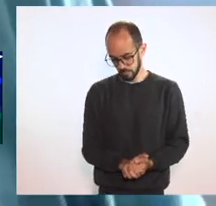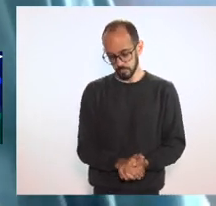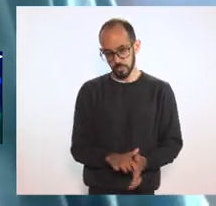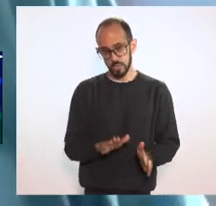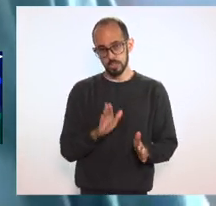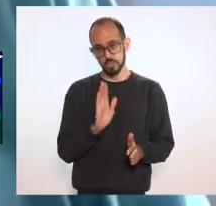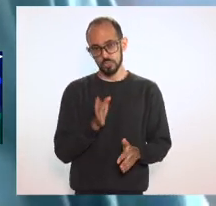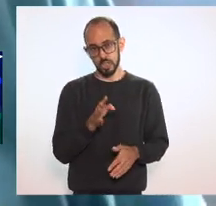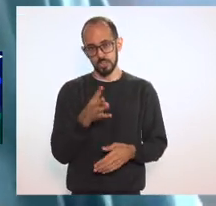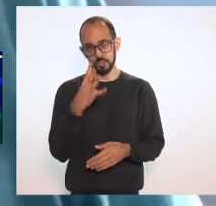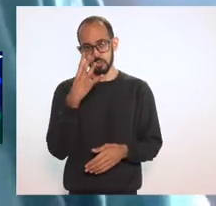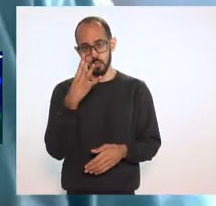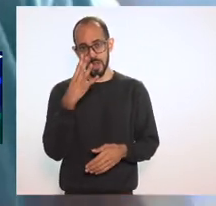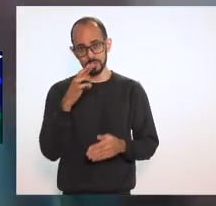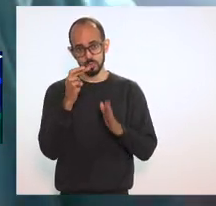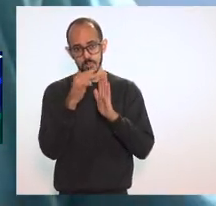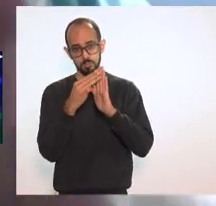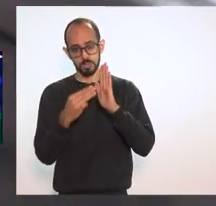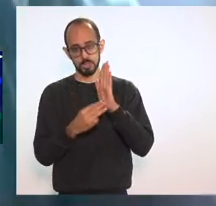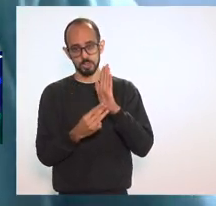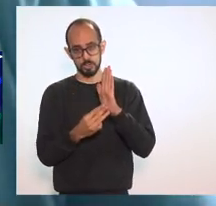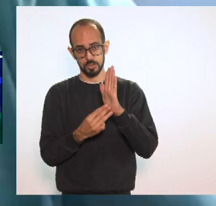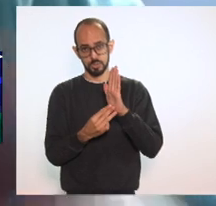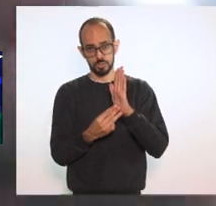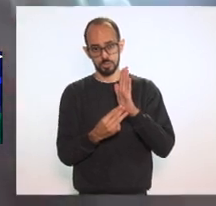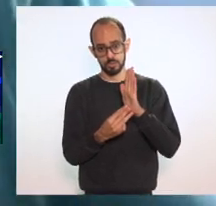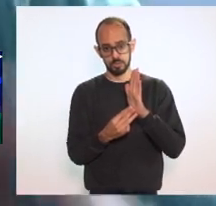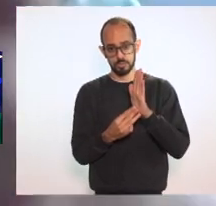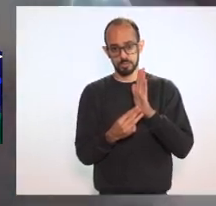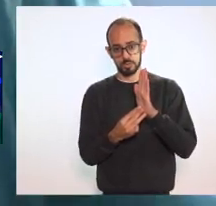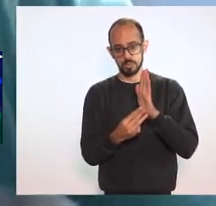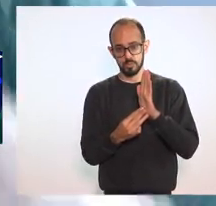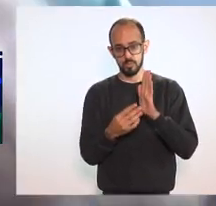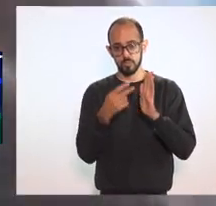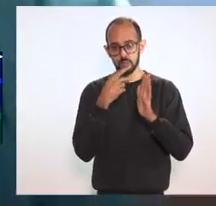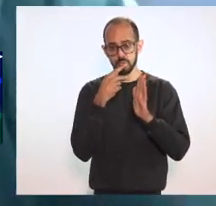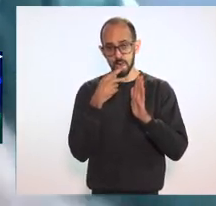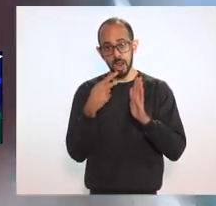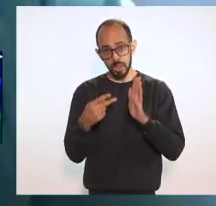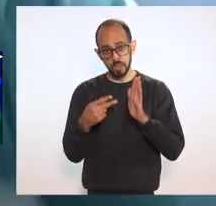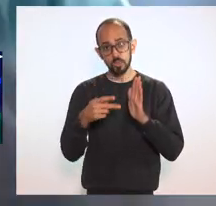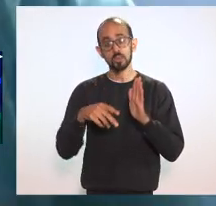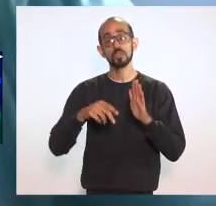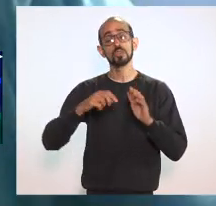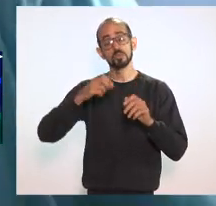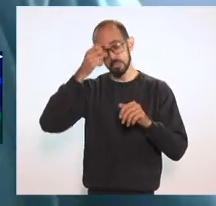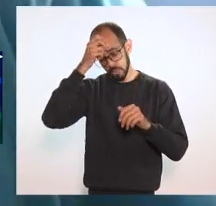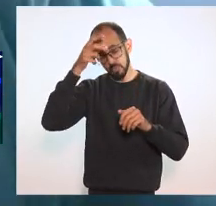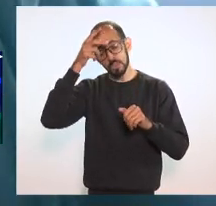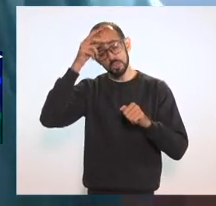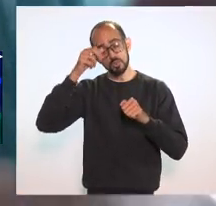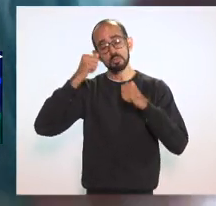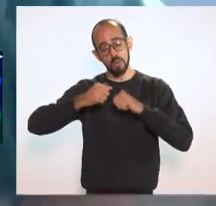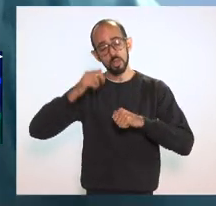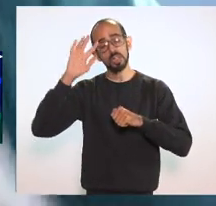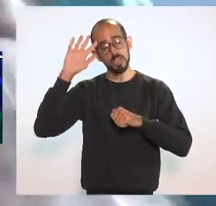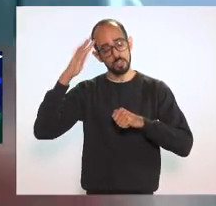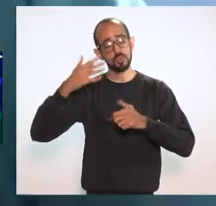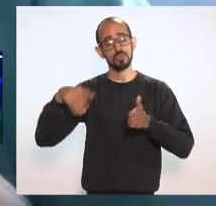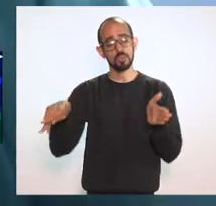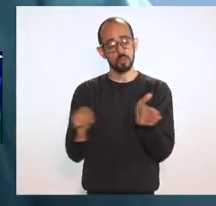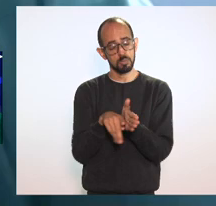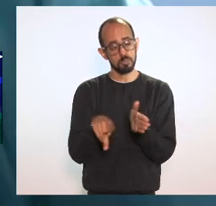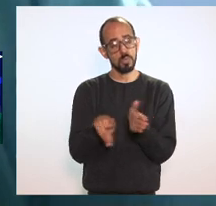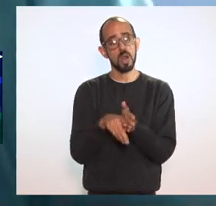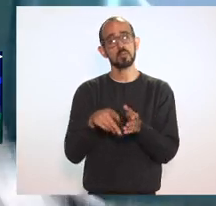tomou quatro medidas dezembro os prefeitos podem tomar medidas mais restritivas e que